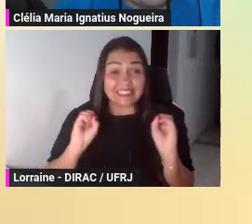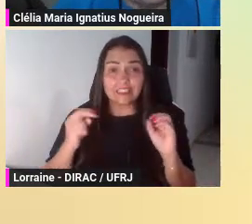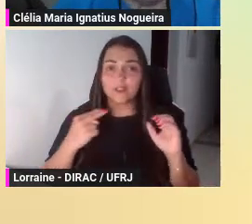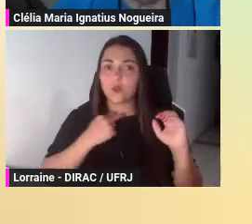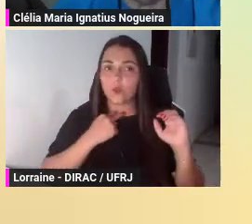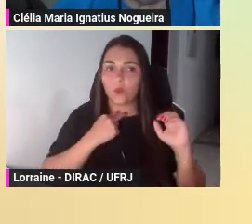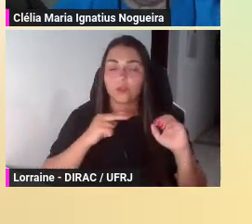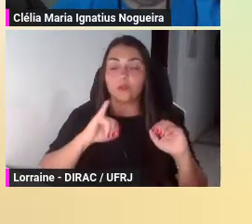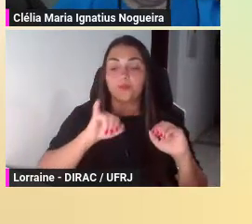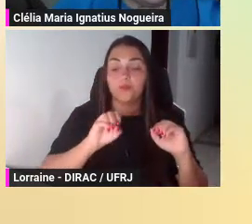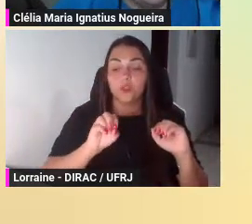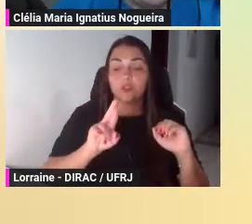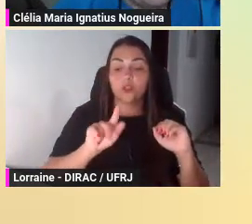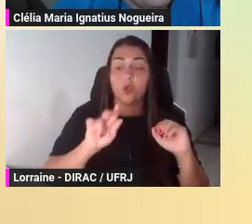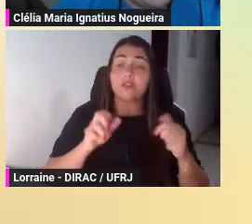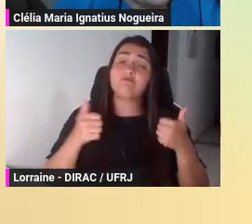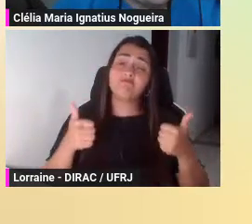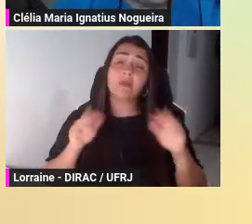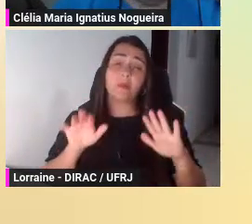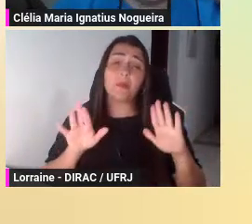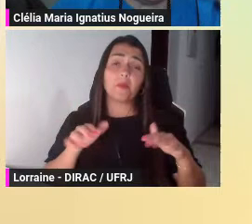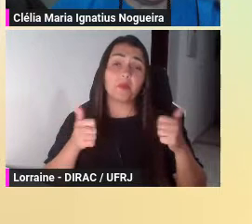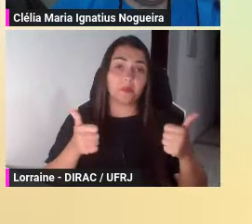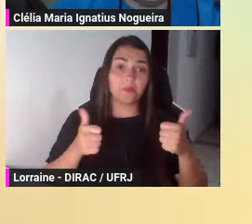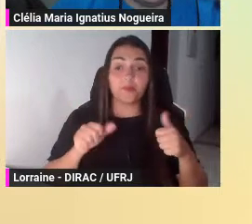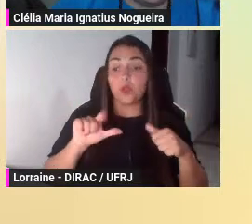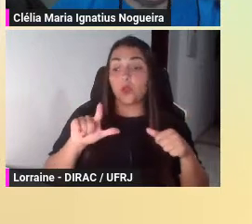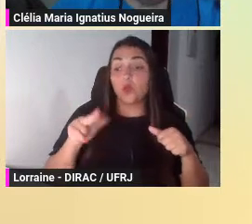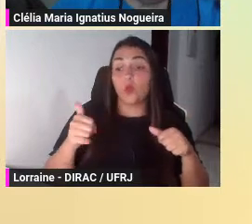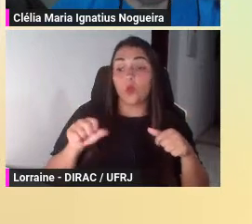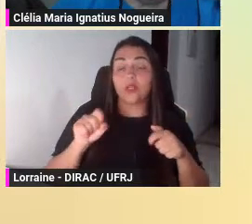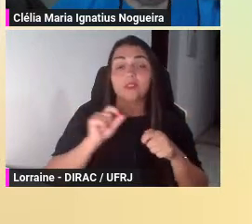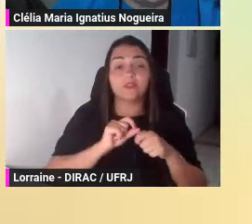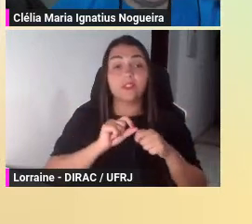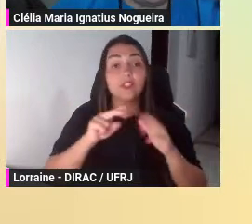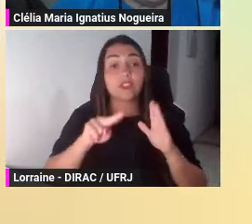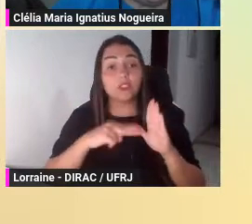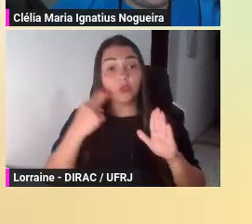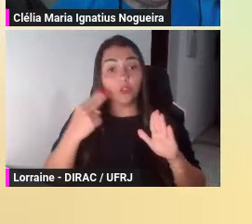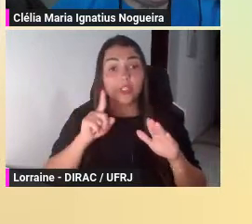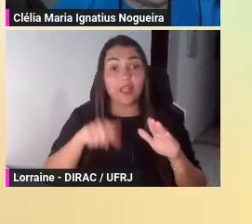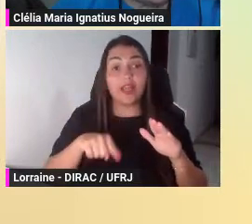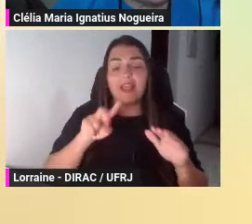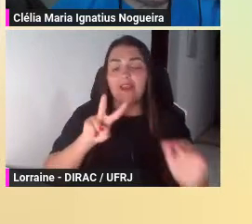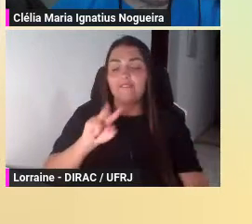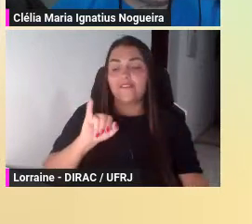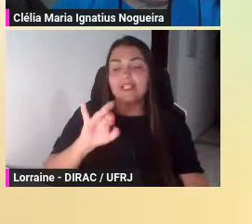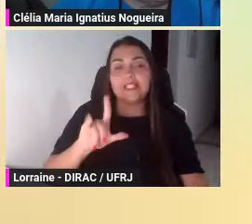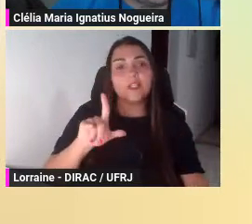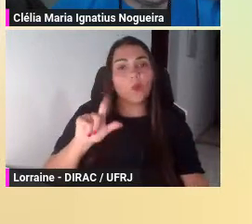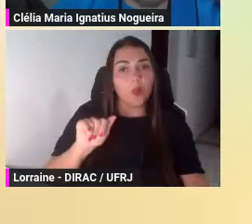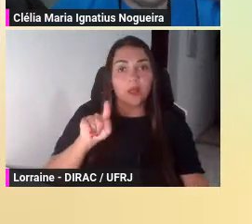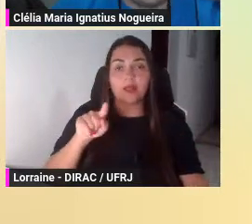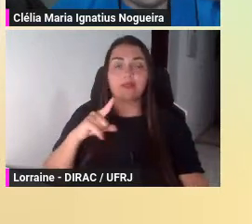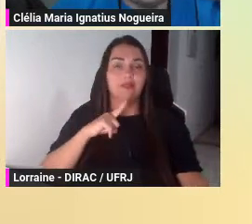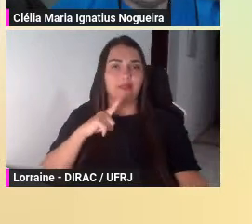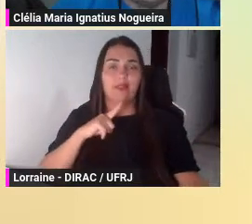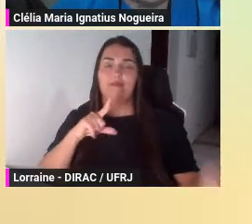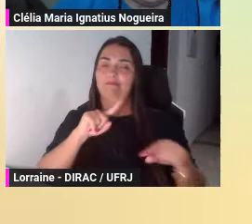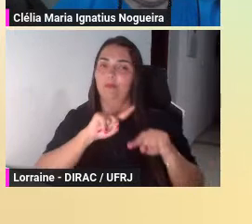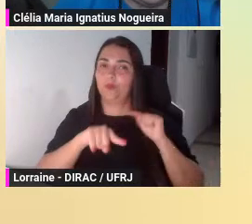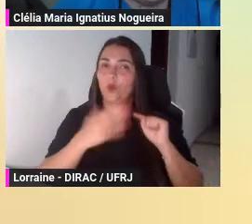Jorge até que vai bem. O Lucas fez uma cirurgia de vesícula e tem algumas restrições. Não pode comer